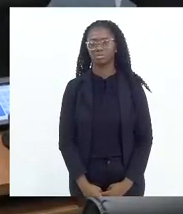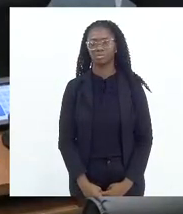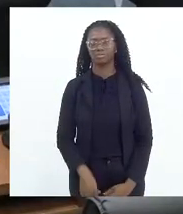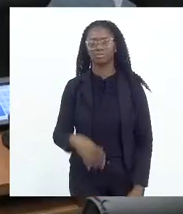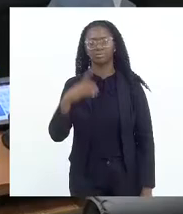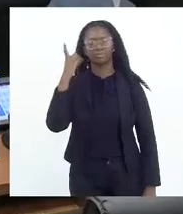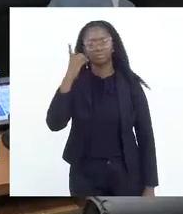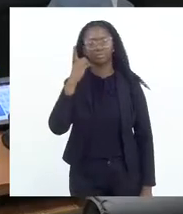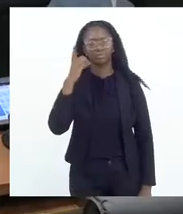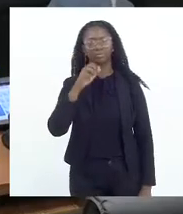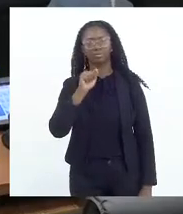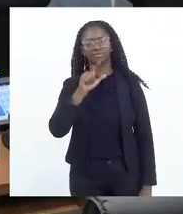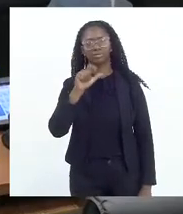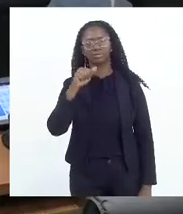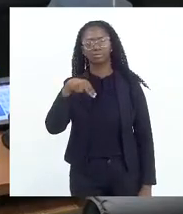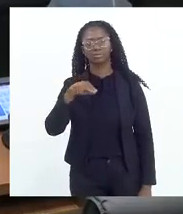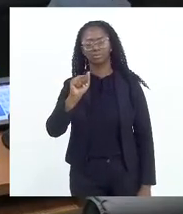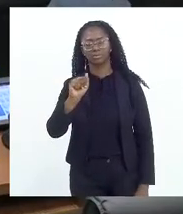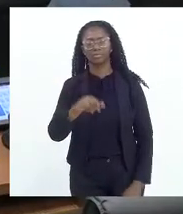Deputada Alana Passos.